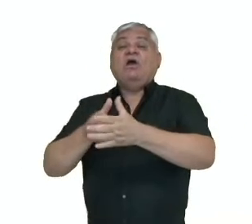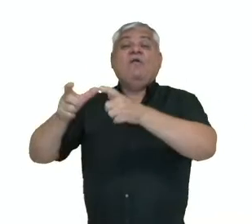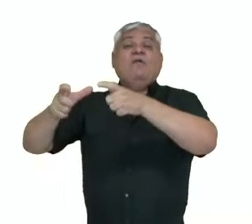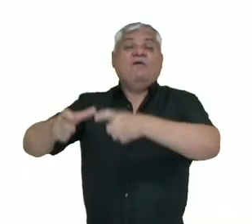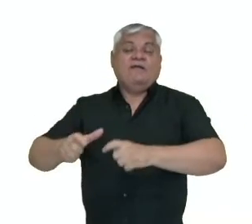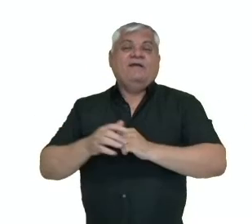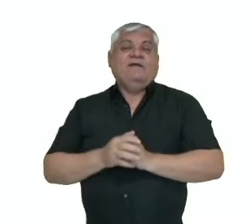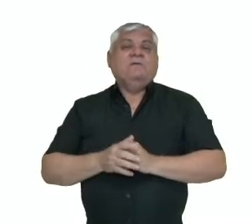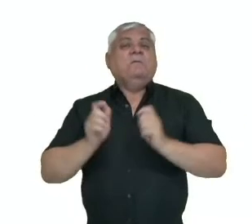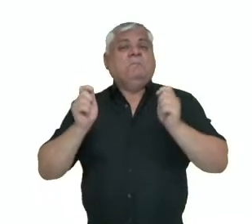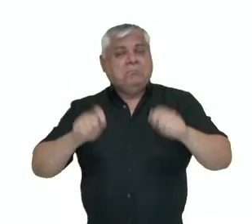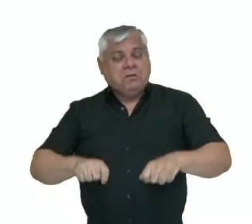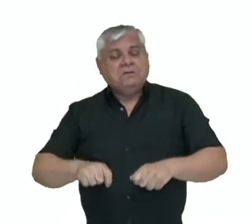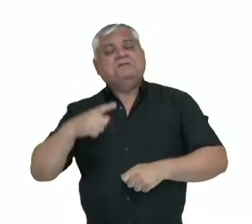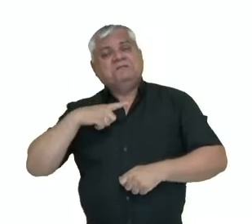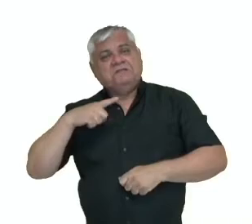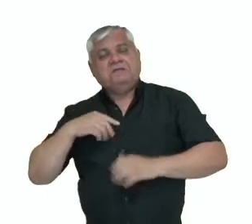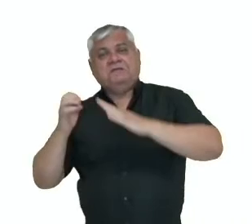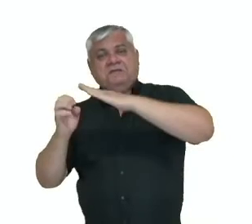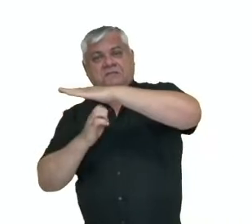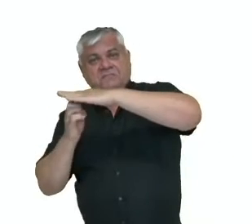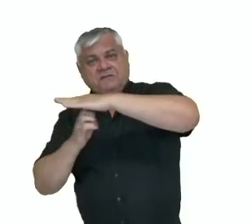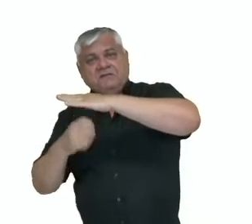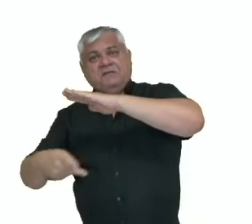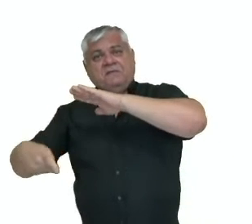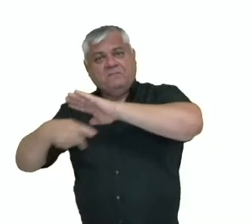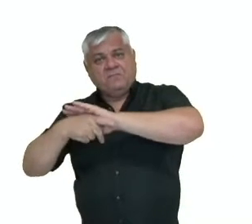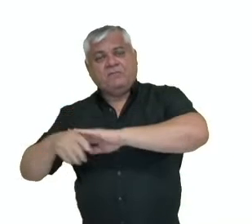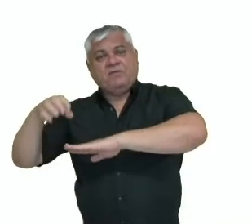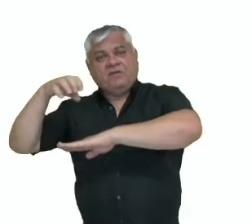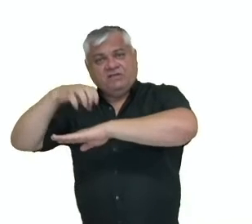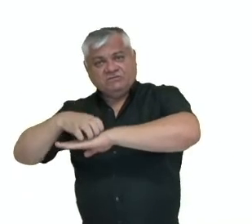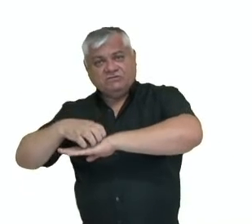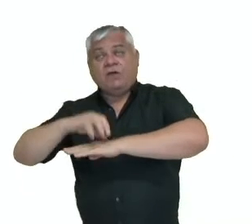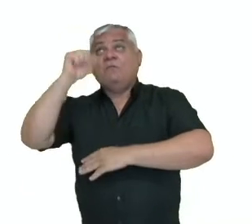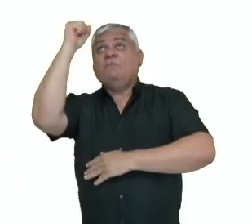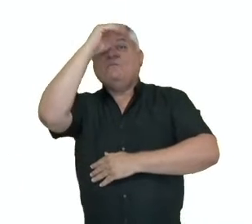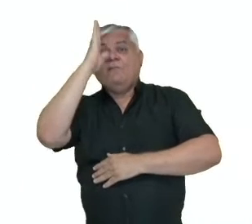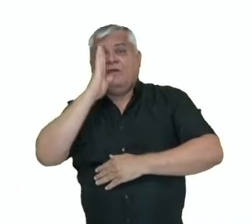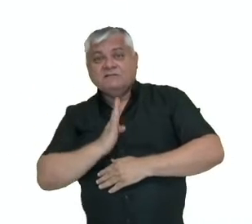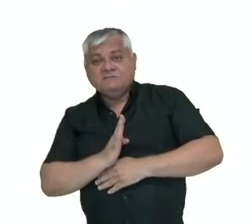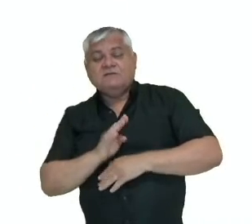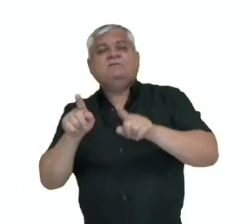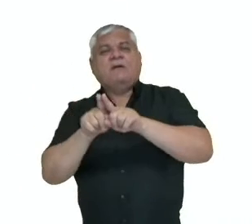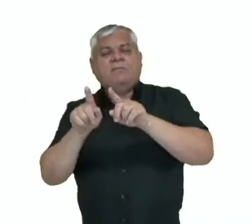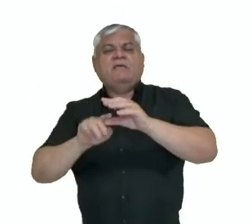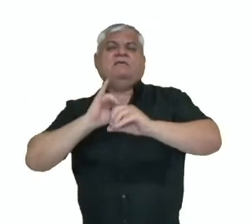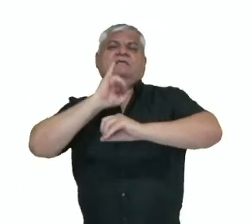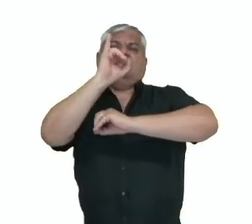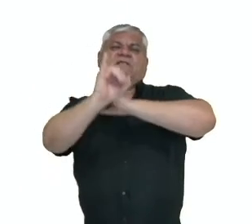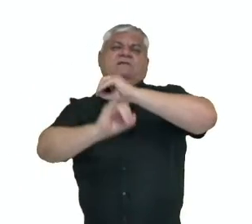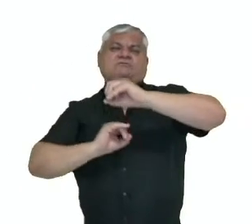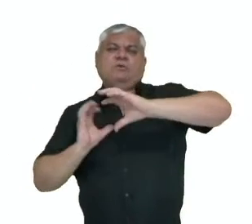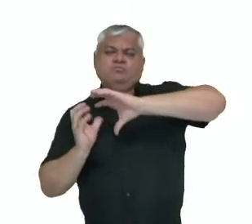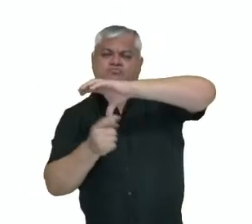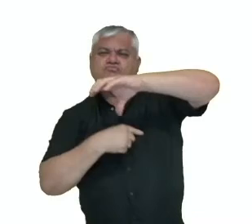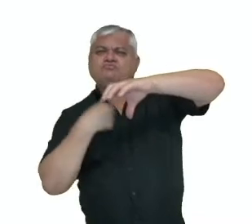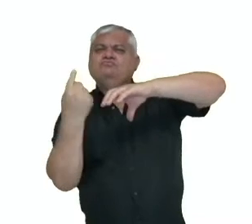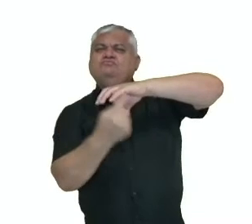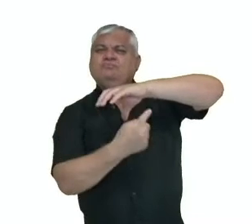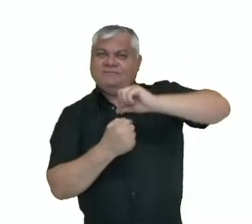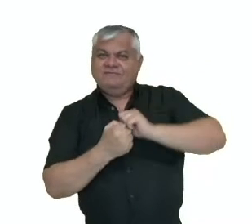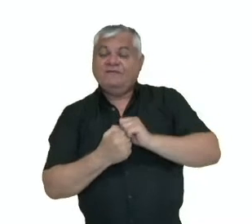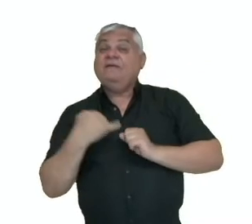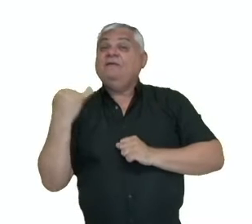locais. Pode haver cooperativas regionais, nacionais e, por que não, internacionais. O que importa